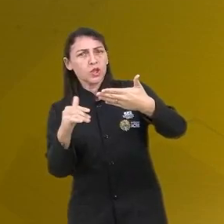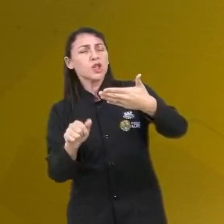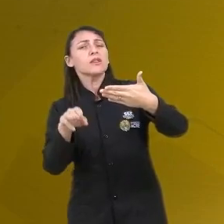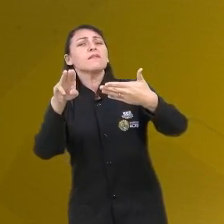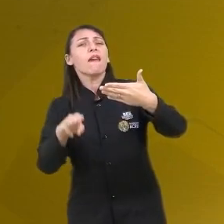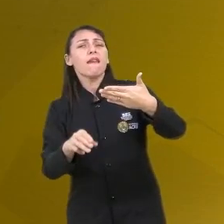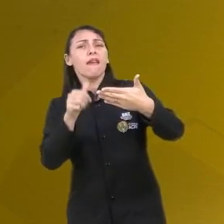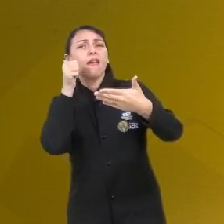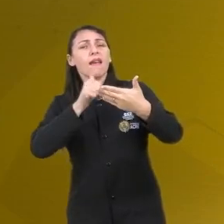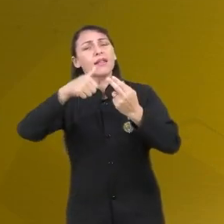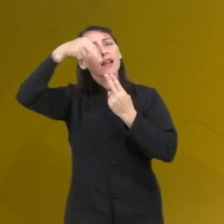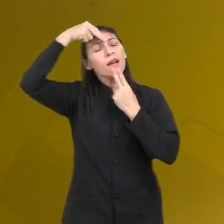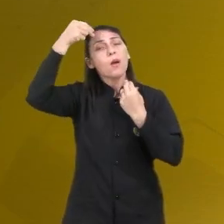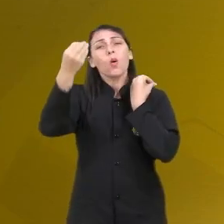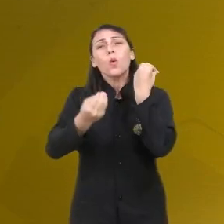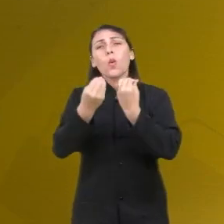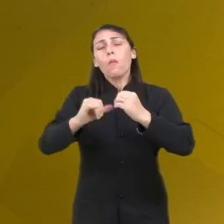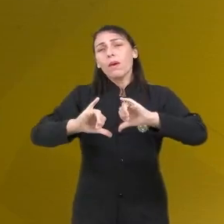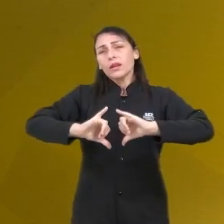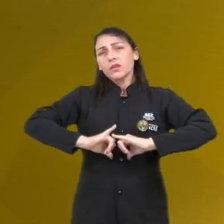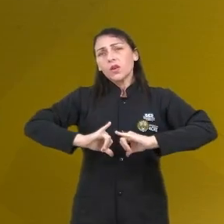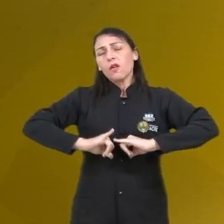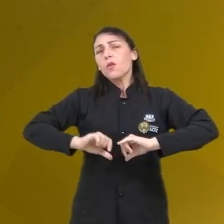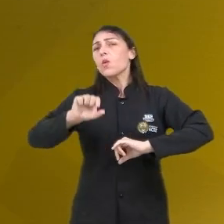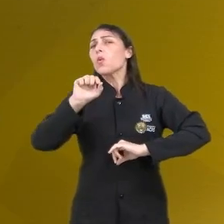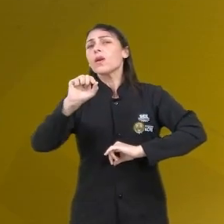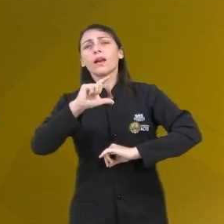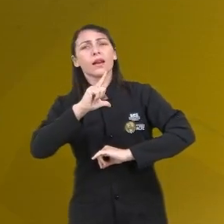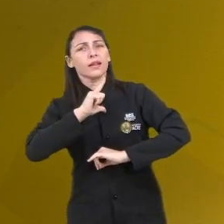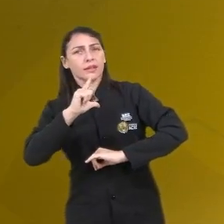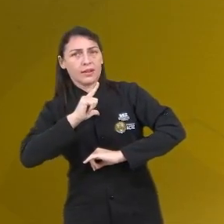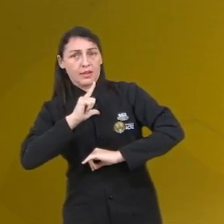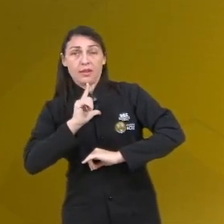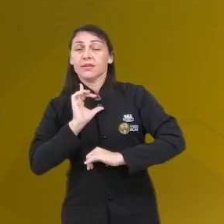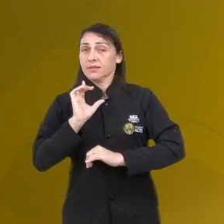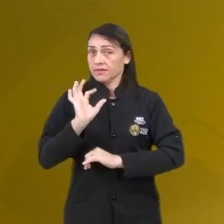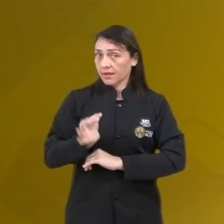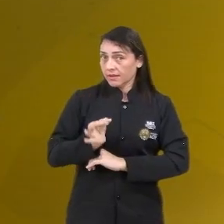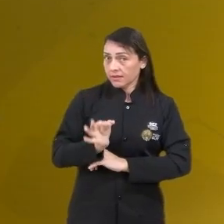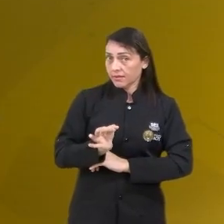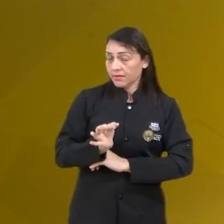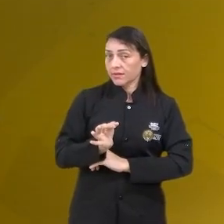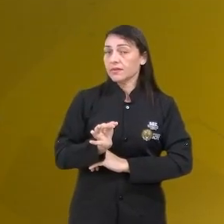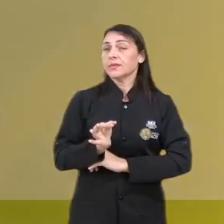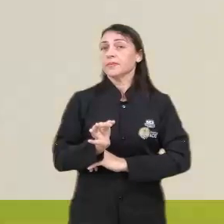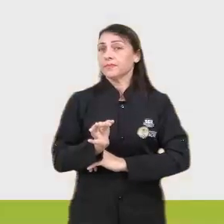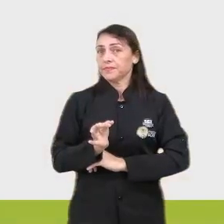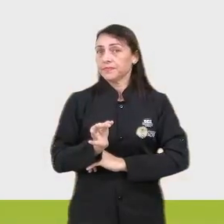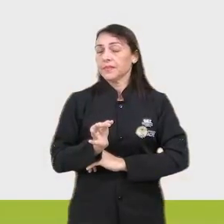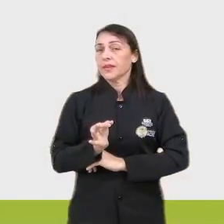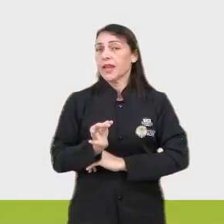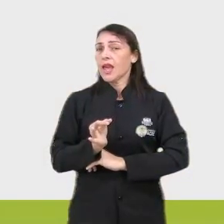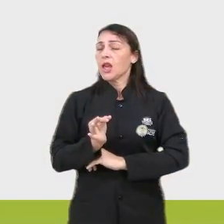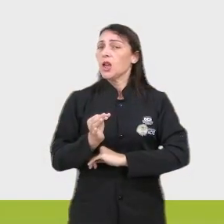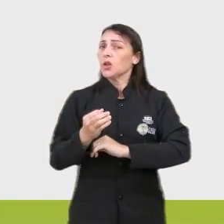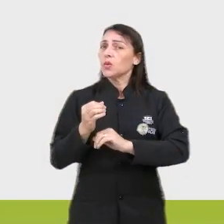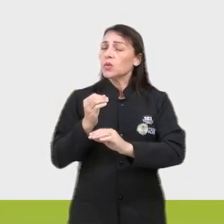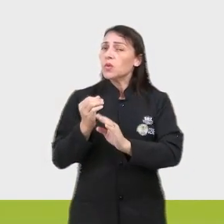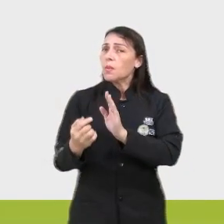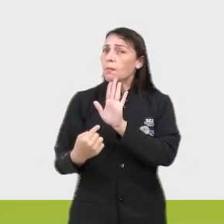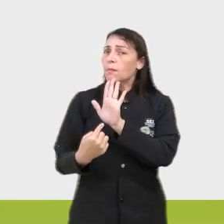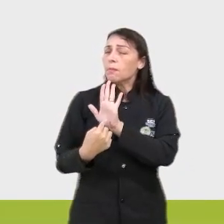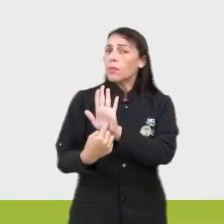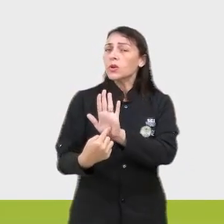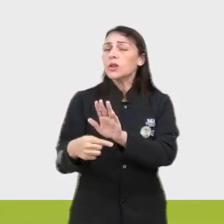essa cabra, de como ela sofre, o que ela tem, certo? E uma expressão nos aparece aí,